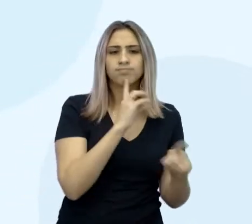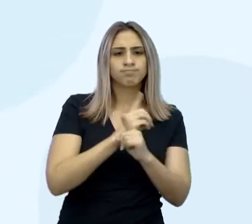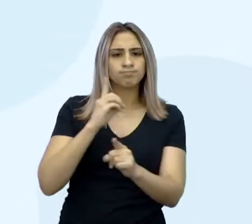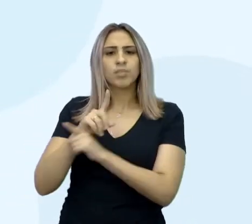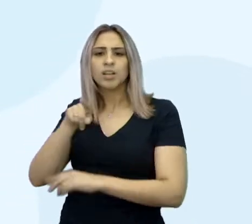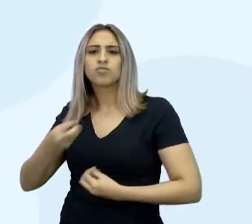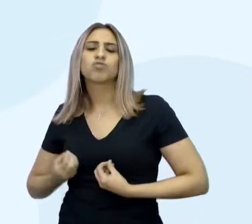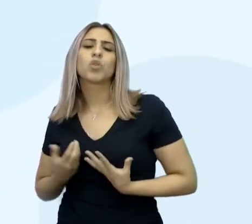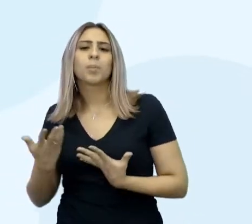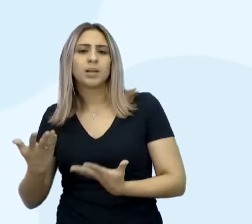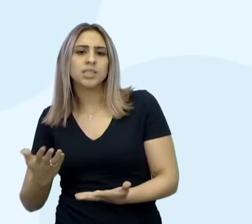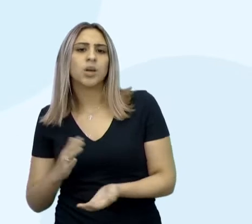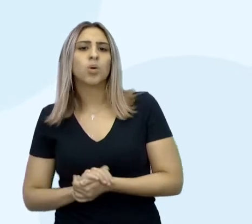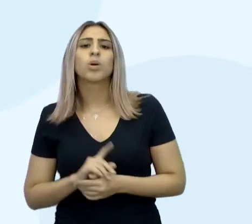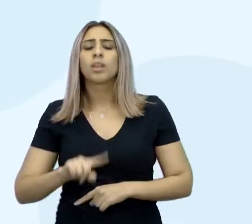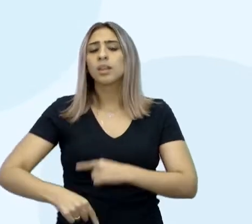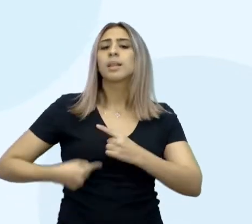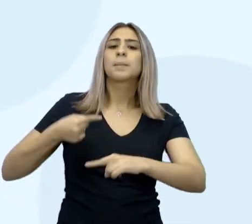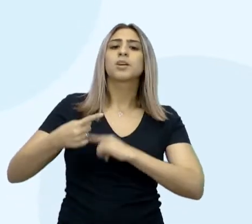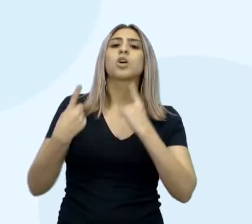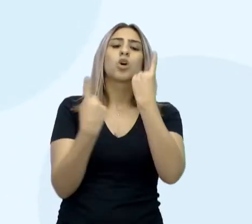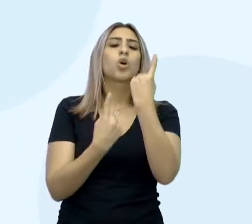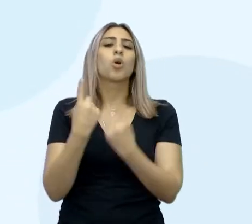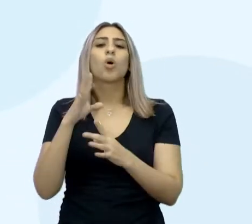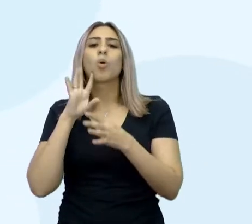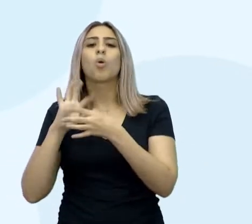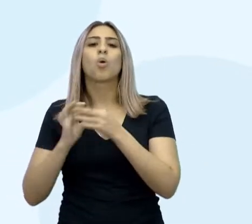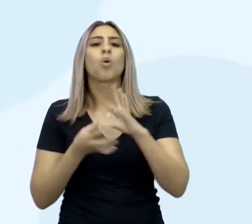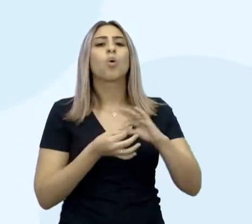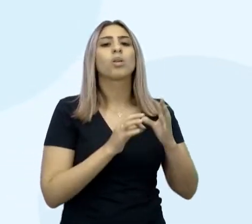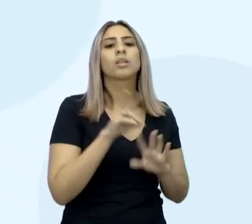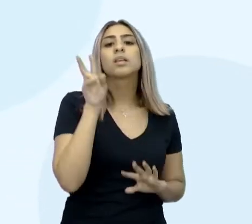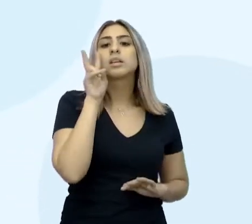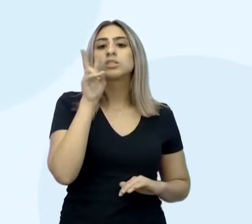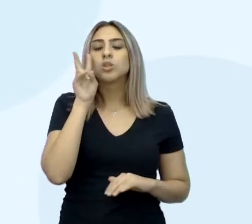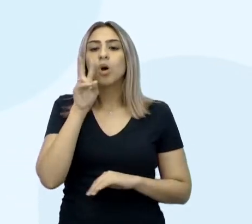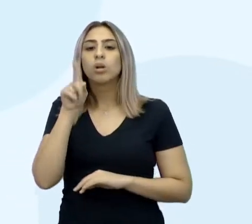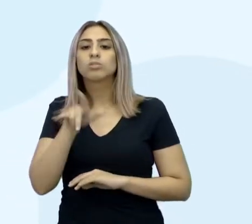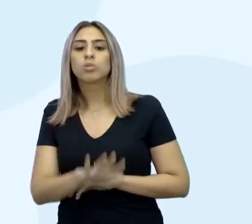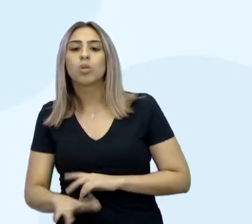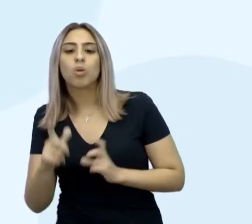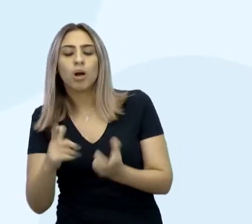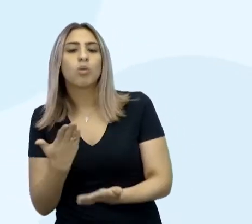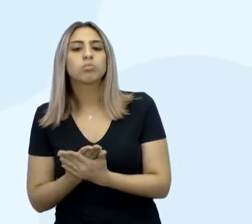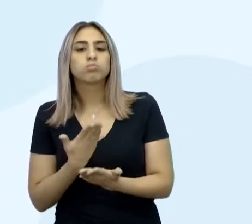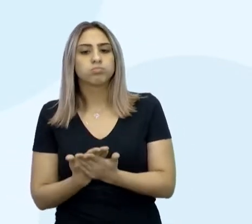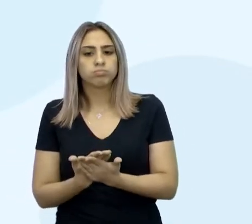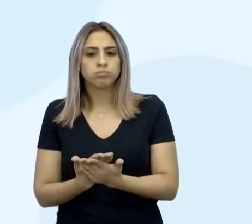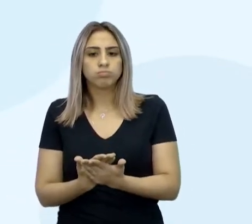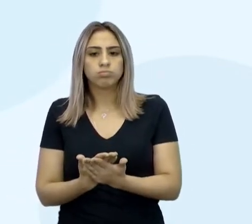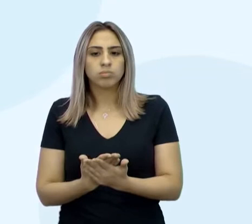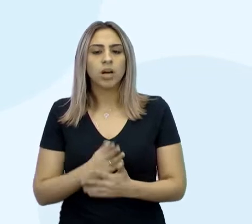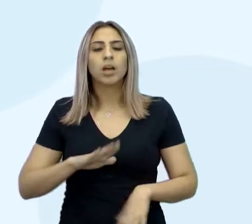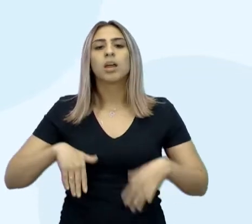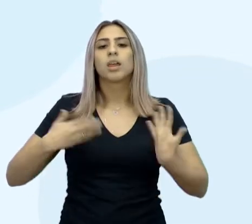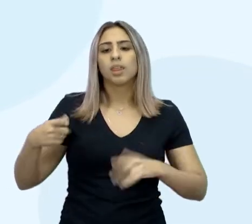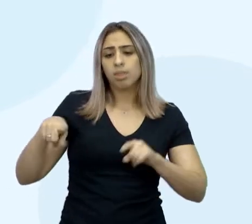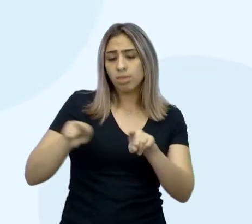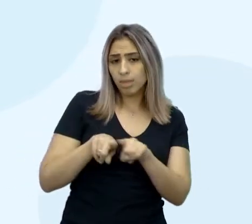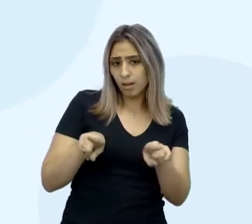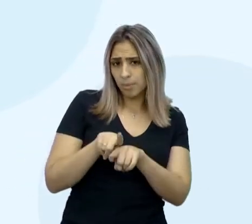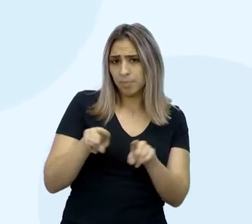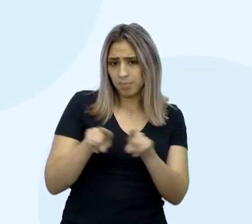essa informação. E depois, qual é o contexto histórico da região estudada? Aí, esse